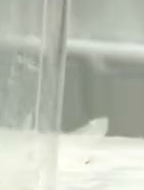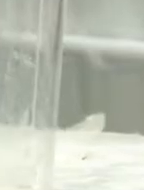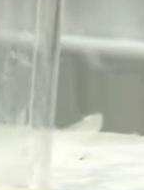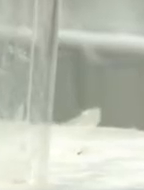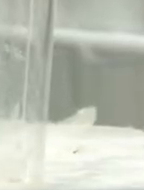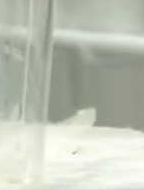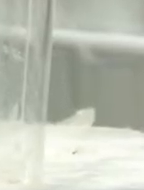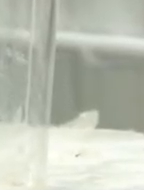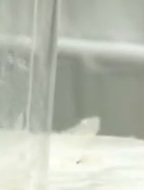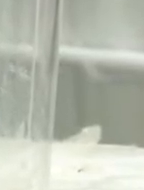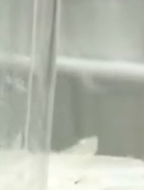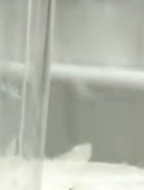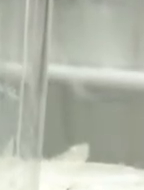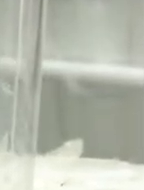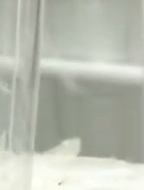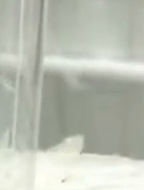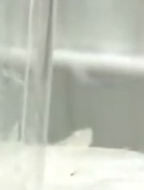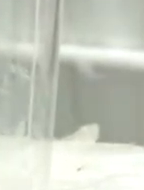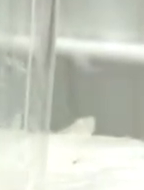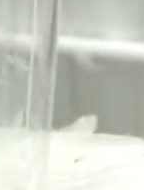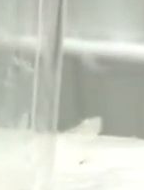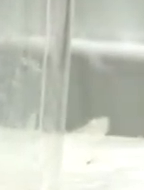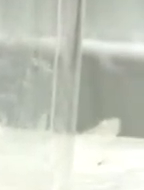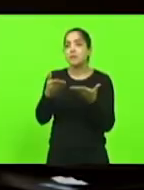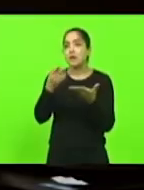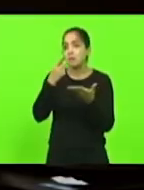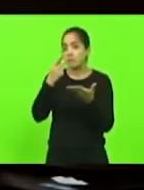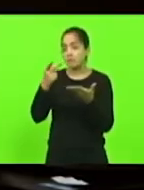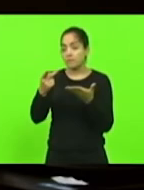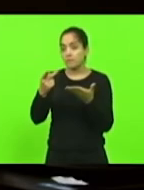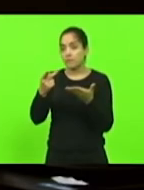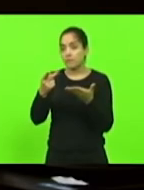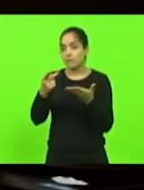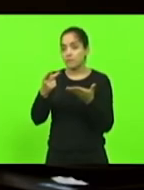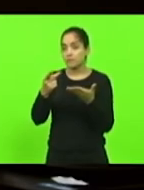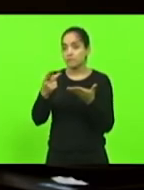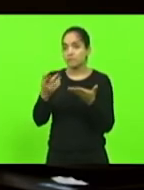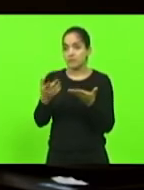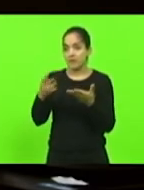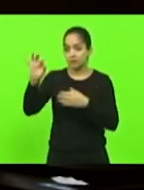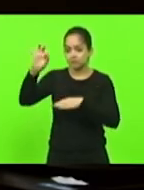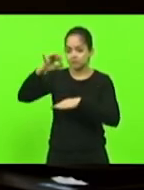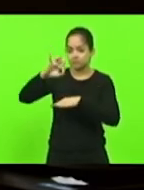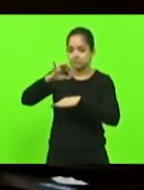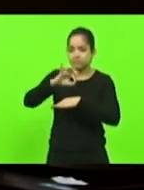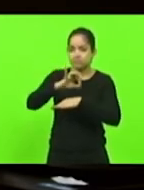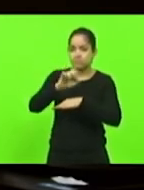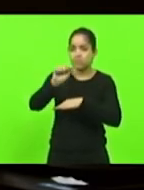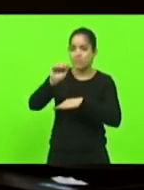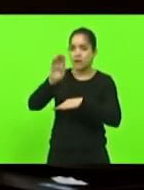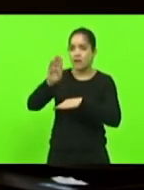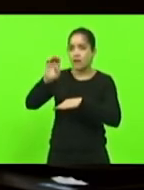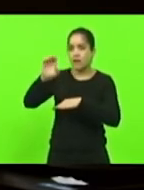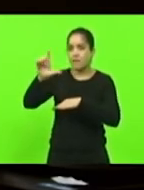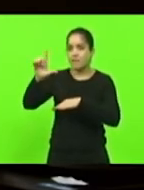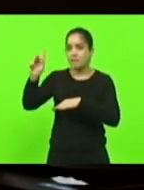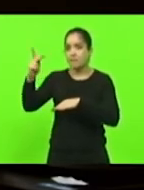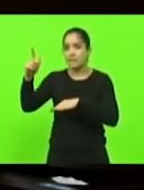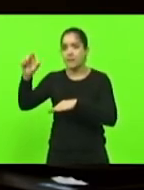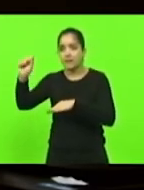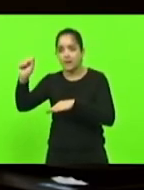eles o uso indiscriminado de agrotóxicos e e é extremamente